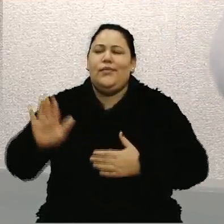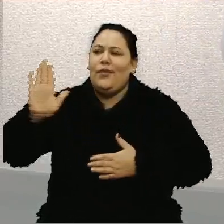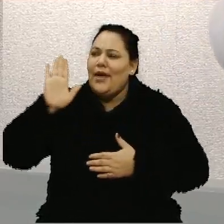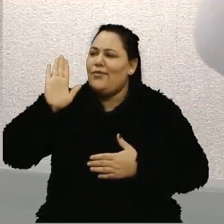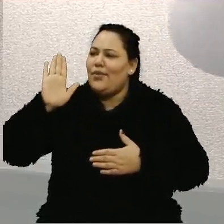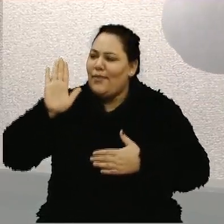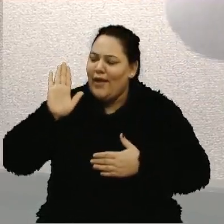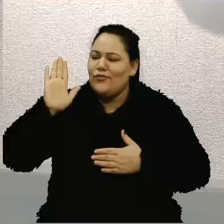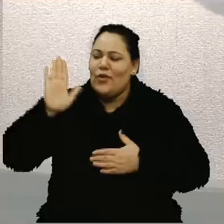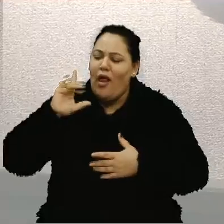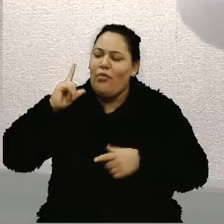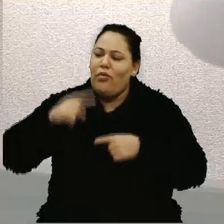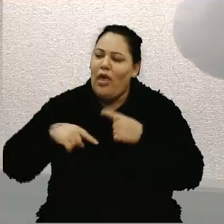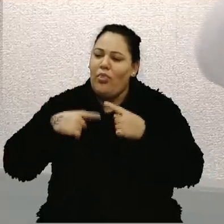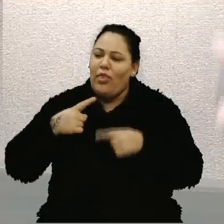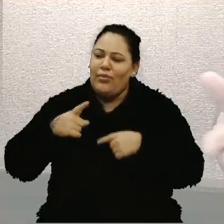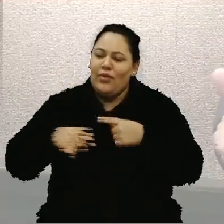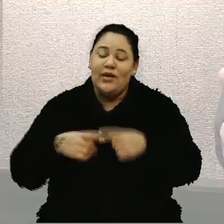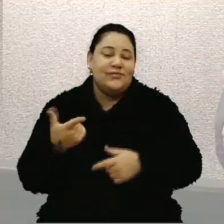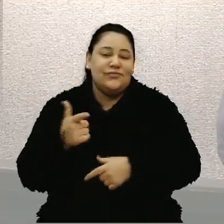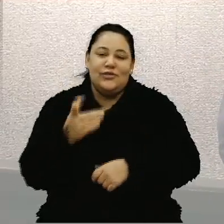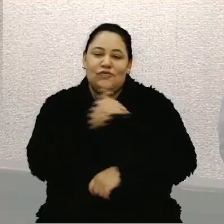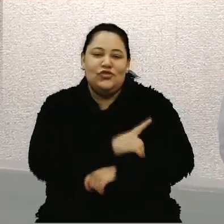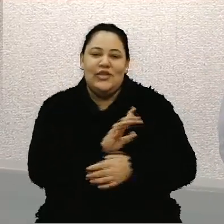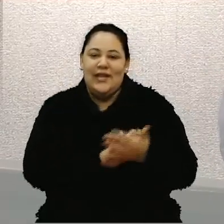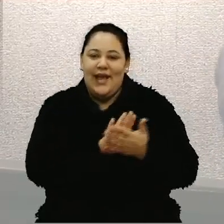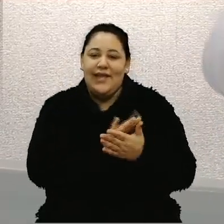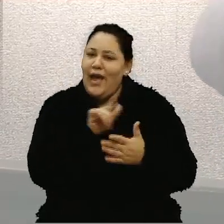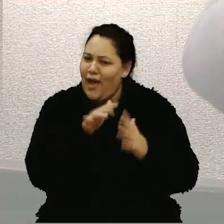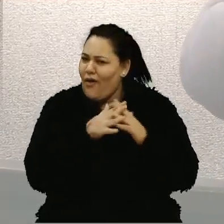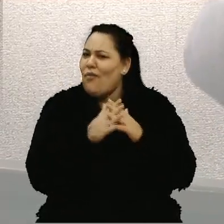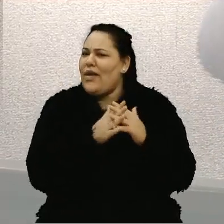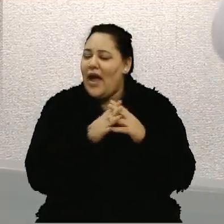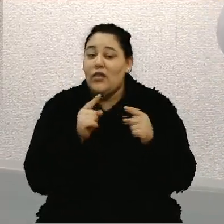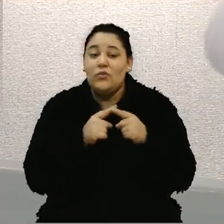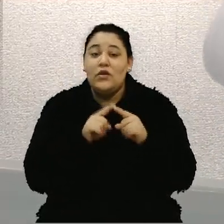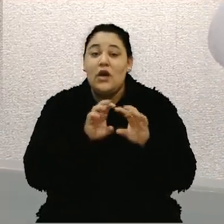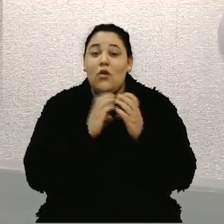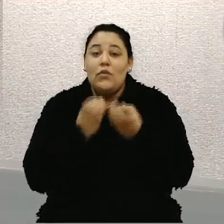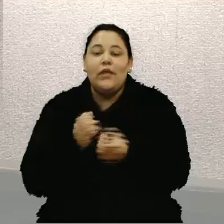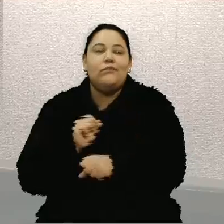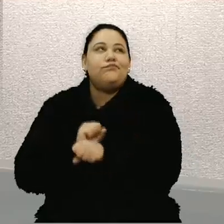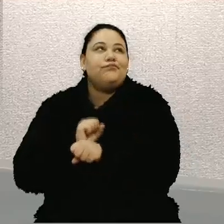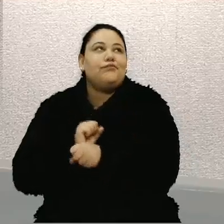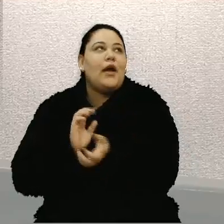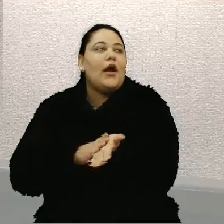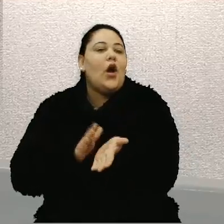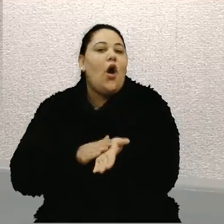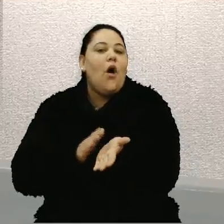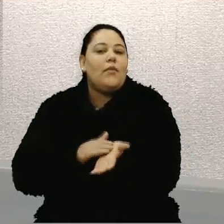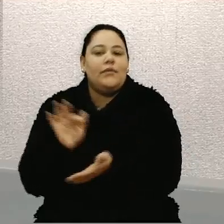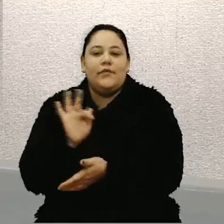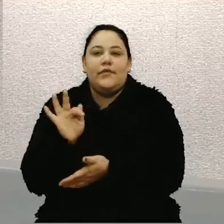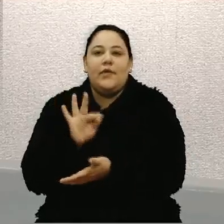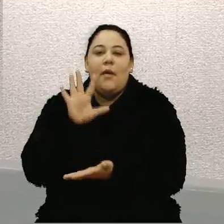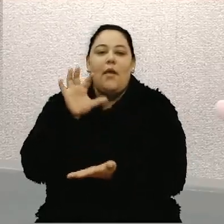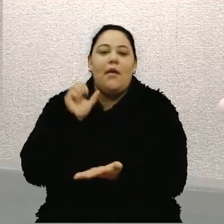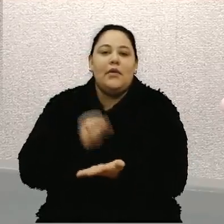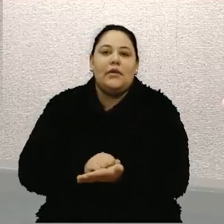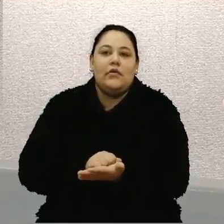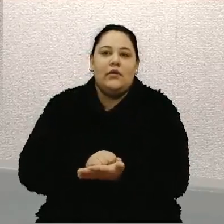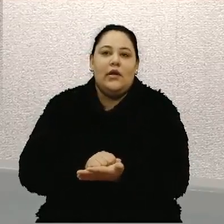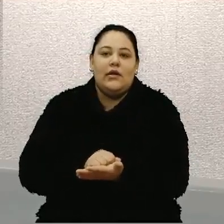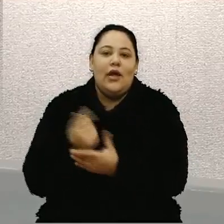que a gente não tem prazo e determinação é complicado, porque a comunidade daí espera para fevereiro se matricular na Universidade Federal e não